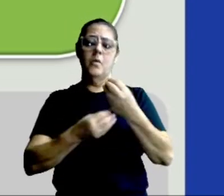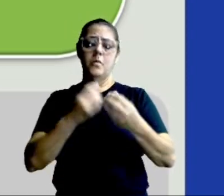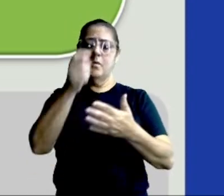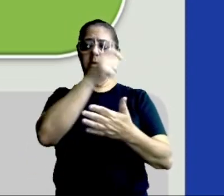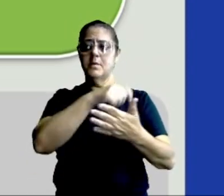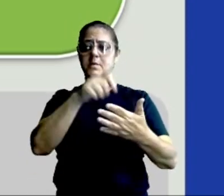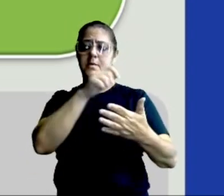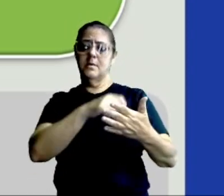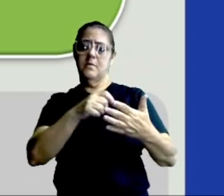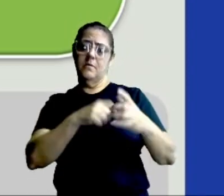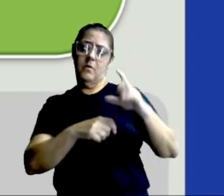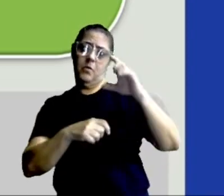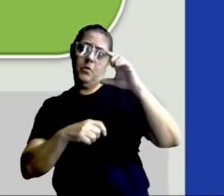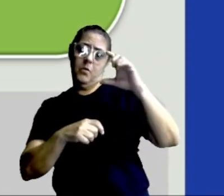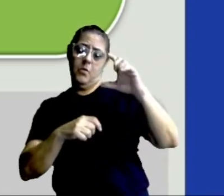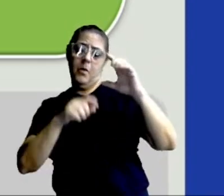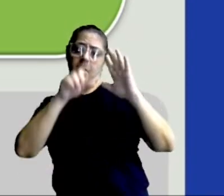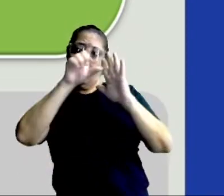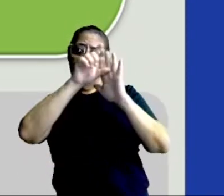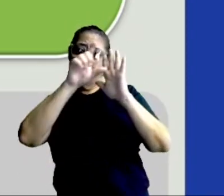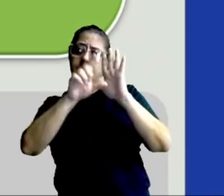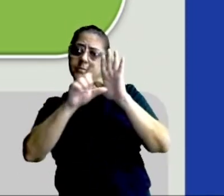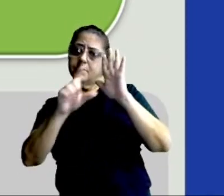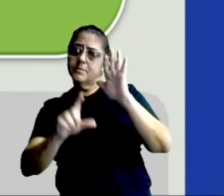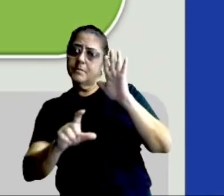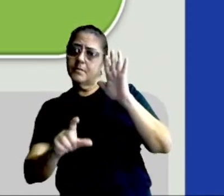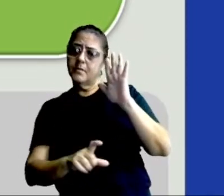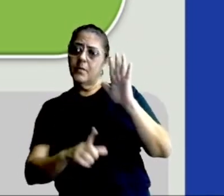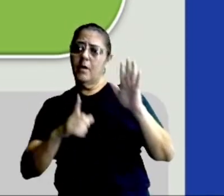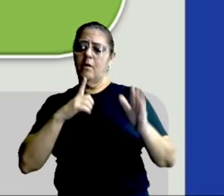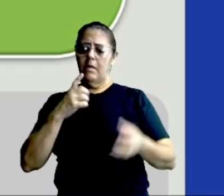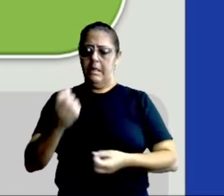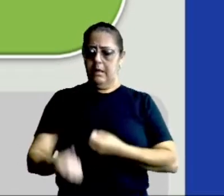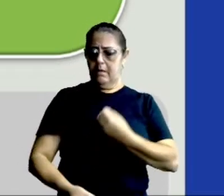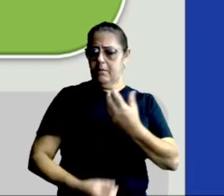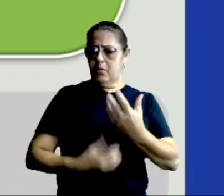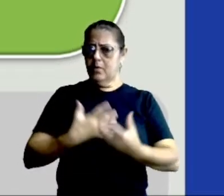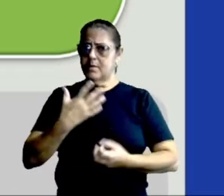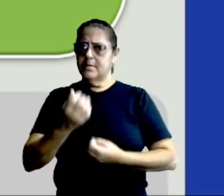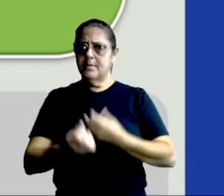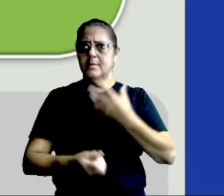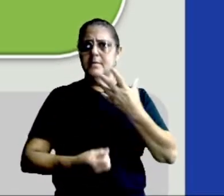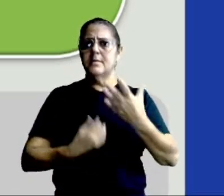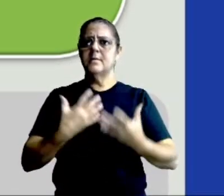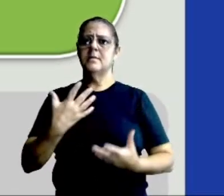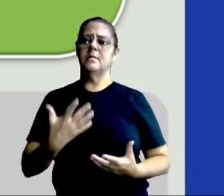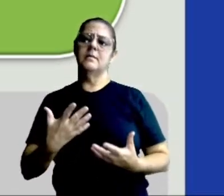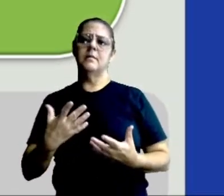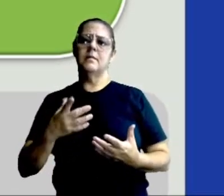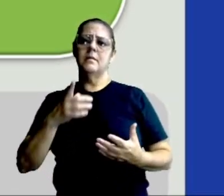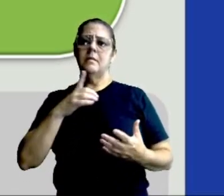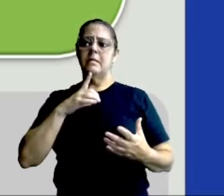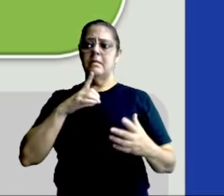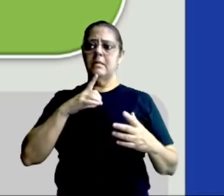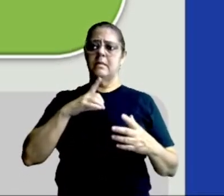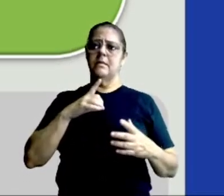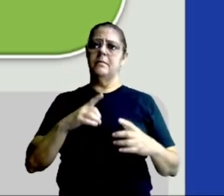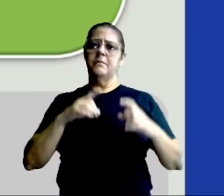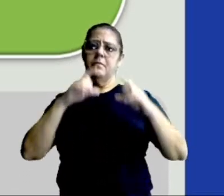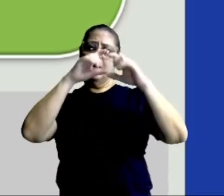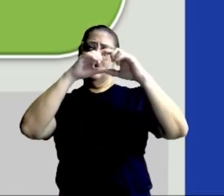de você escrever o seu parágrafo então quando a gente tem a poesia o texto em forma de poesia Então a gente tem